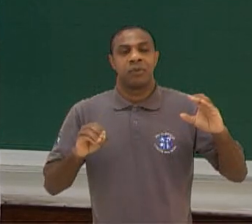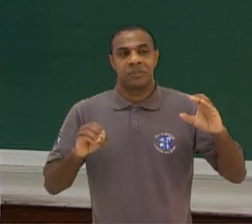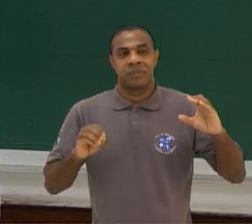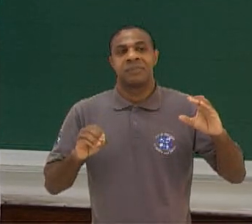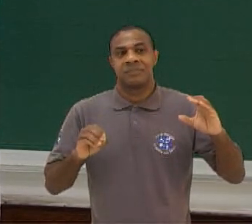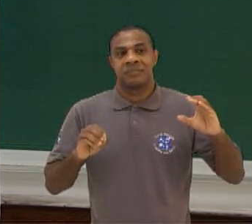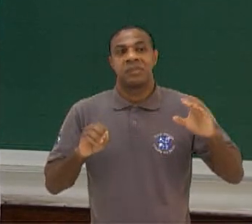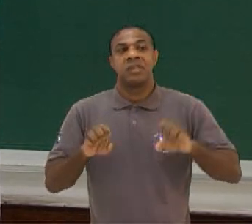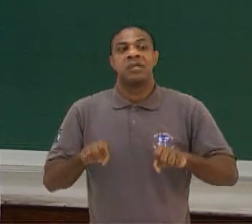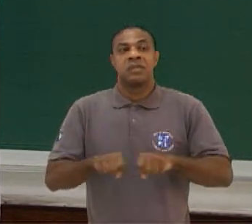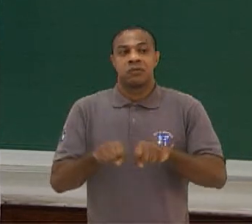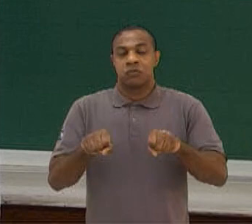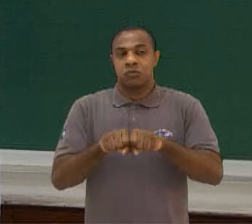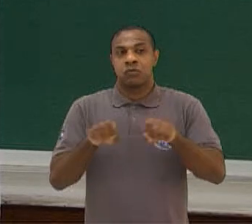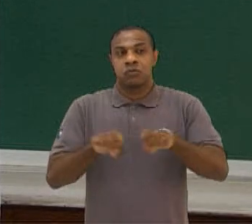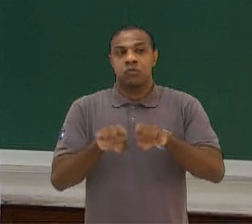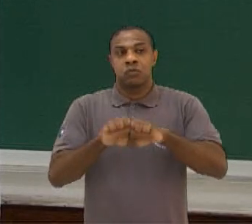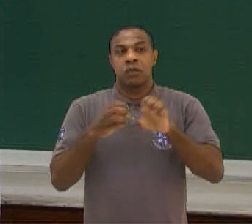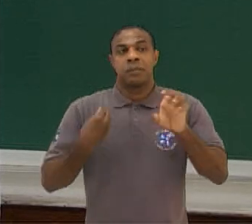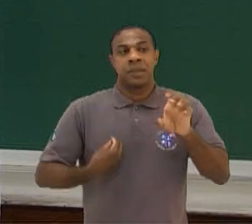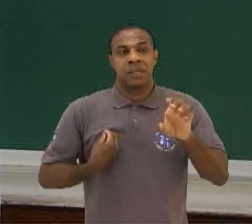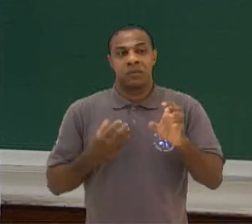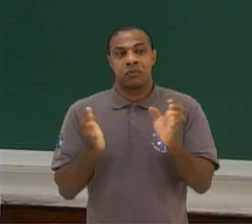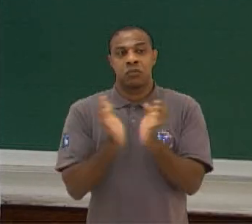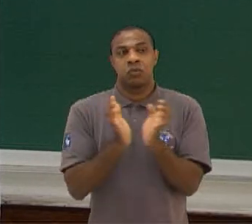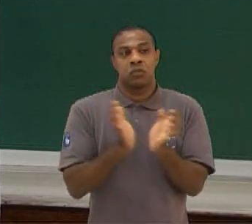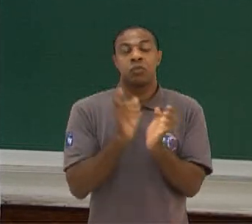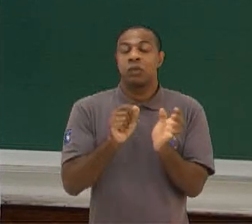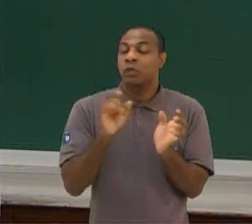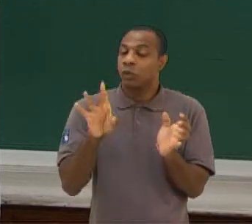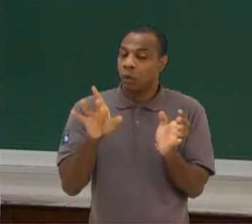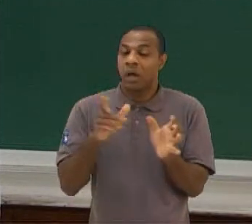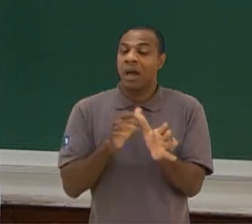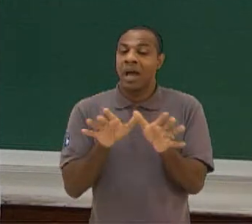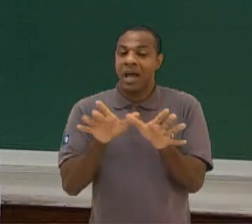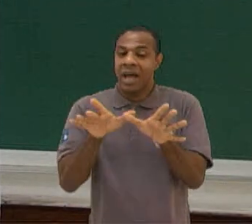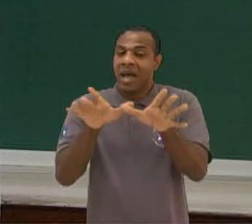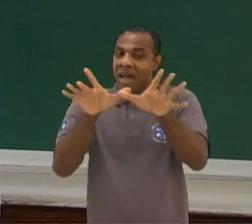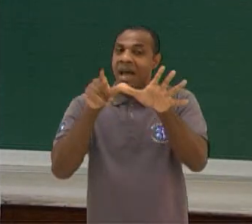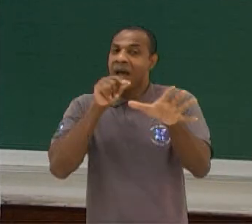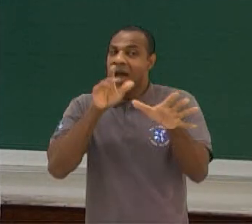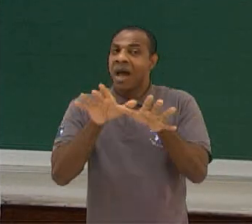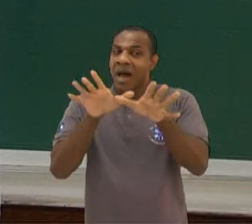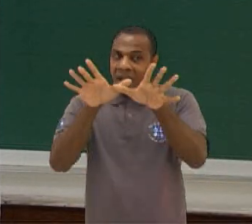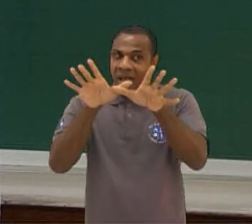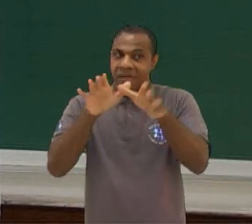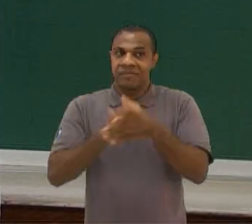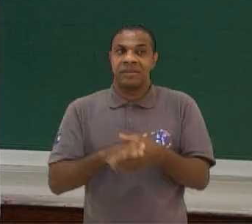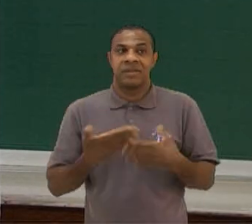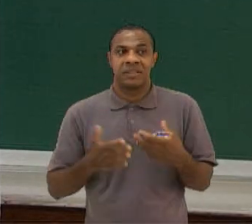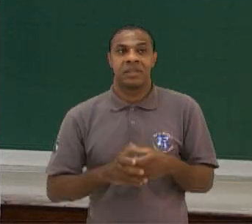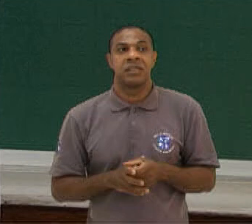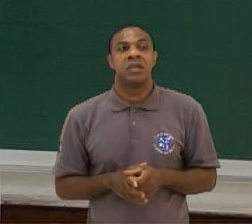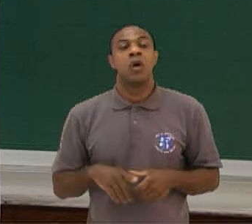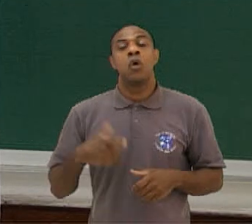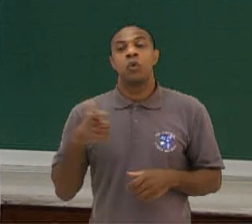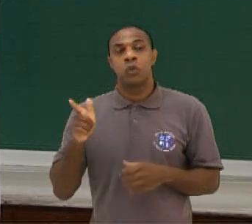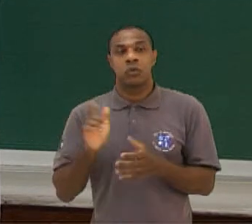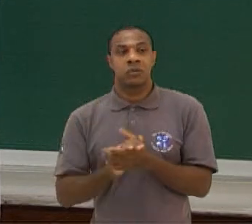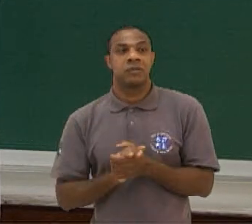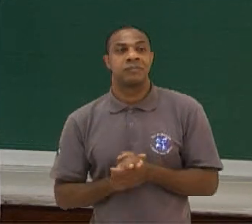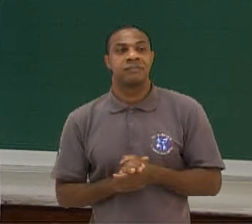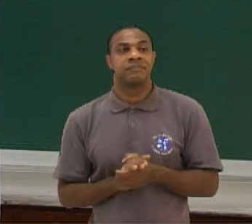na aula sobre aves, presente nesse grupo aí, no grupo das aves. Os ruminantes, eles vão ter rumen, retículo, omaso